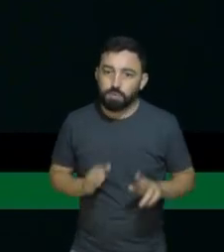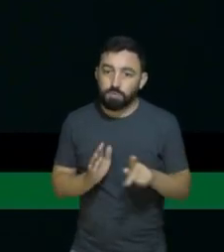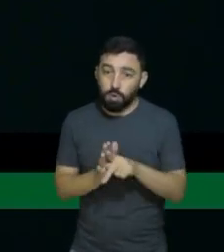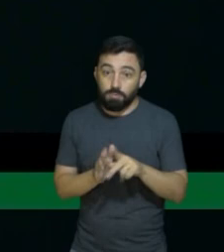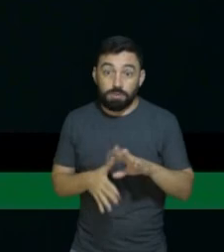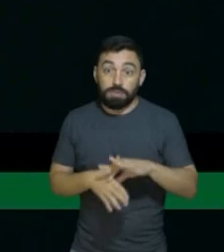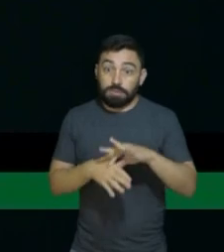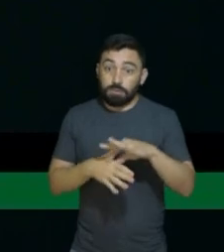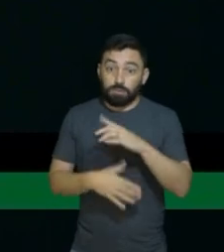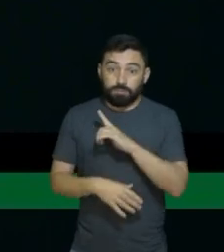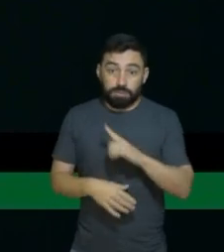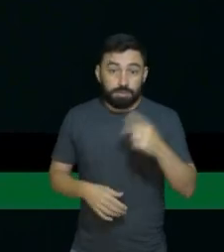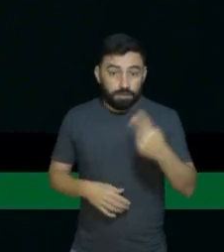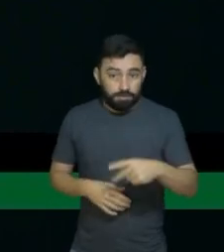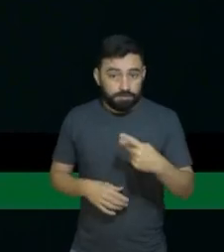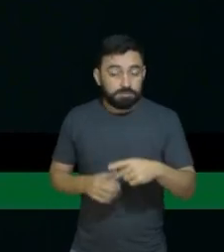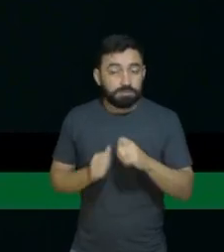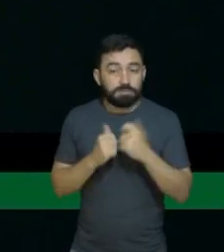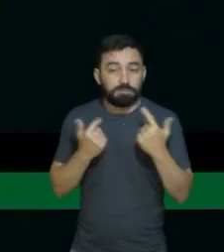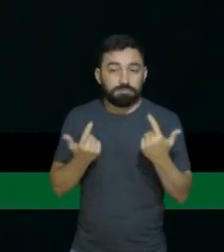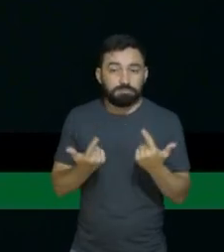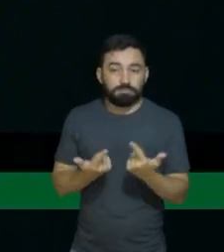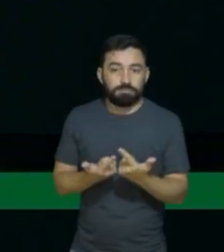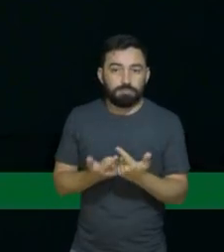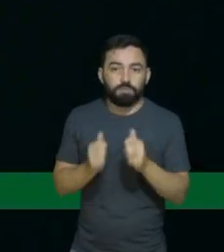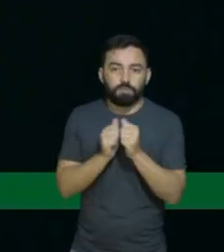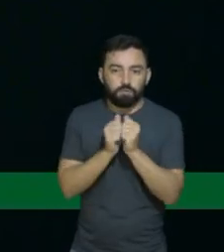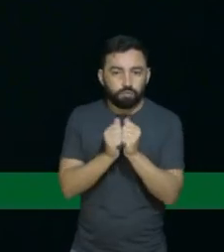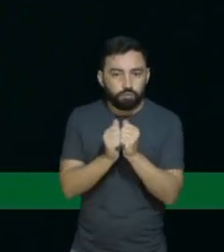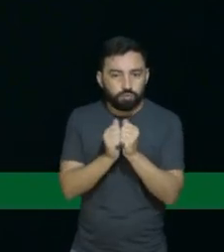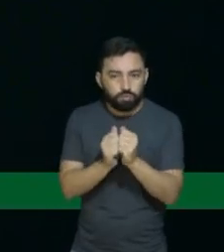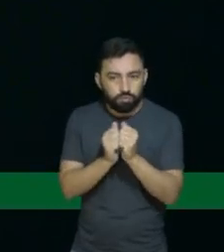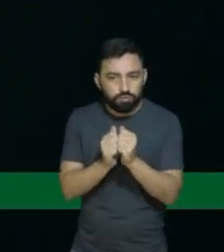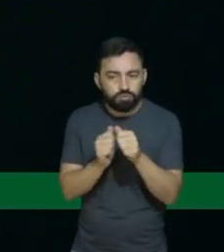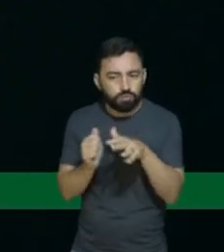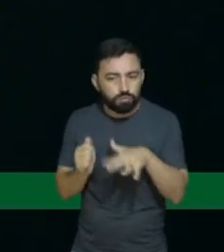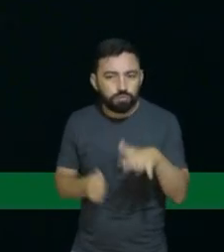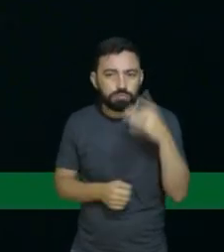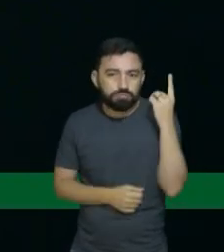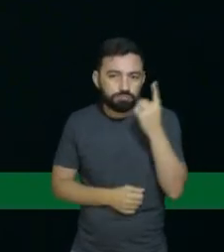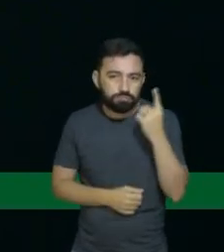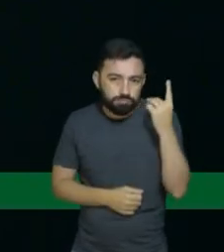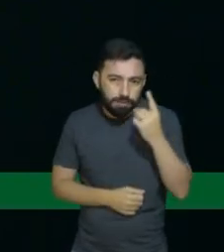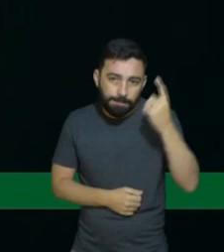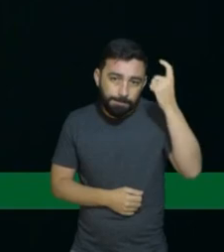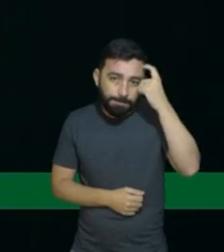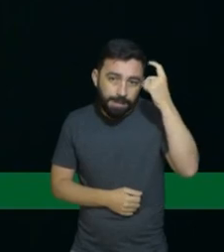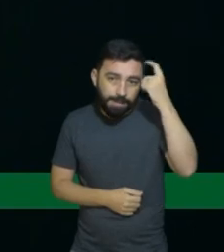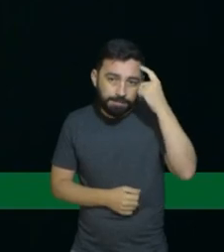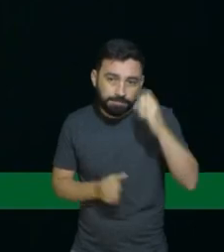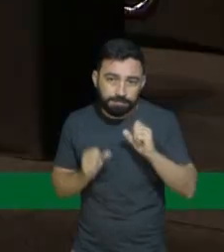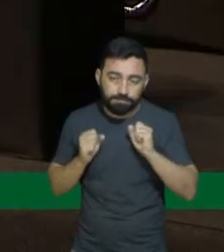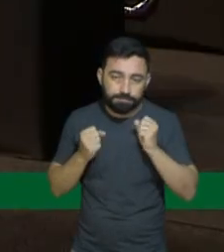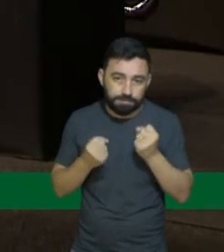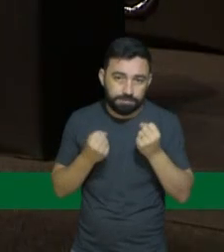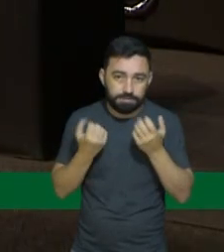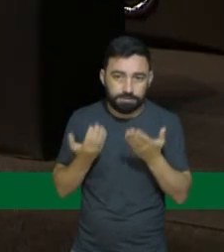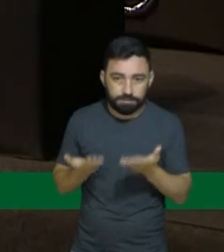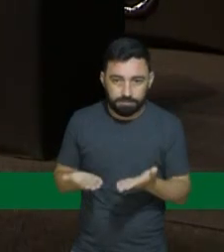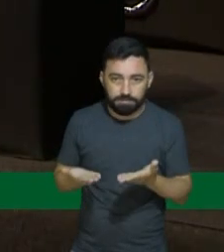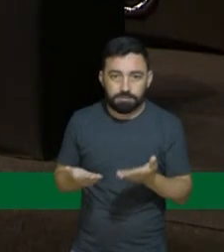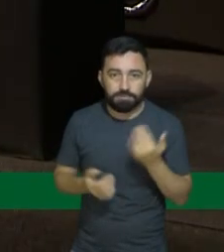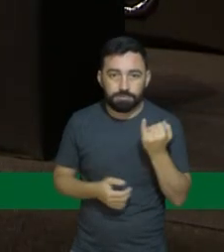governo aqui da Assembleia Legislativa junto com todos os deputados que pensam E defendam essa causa